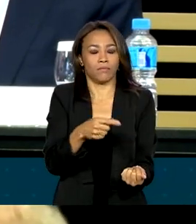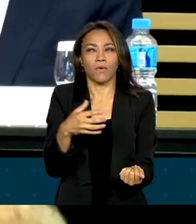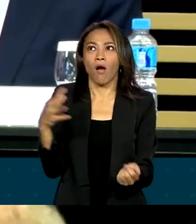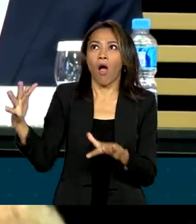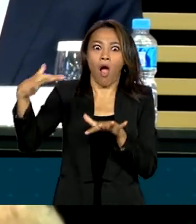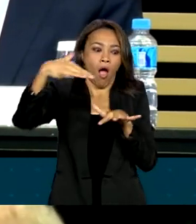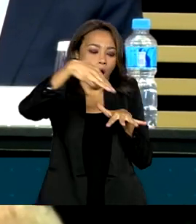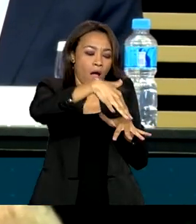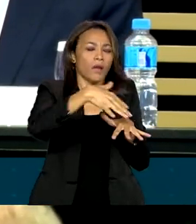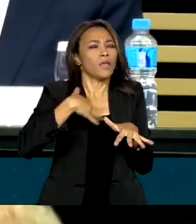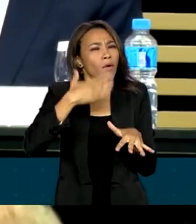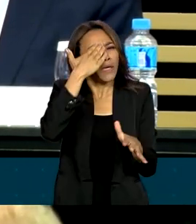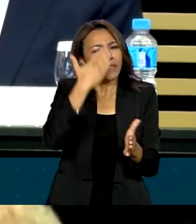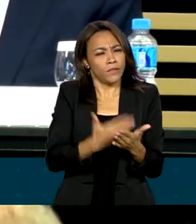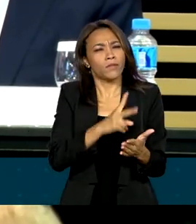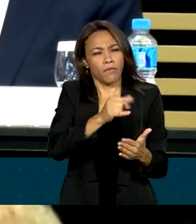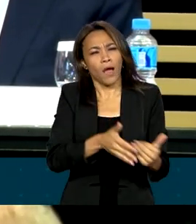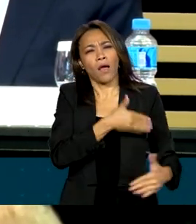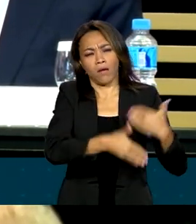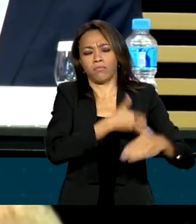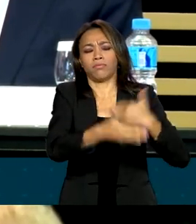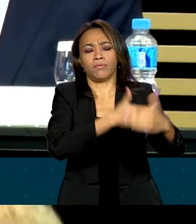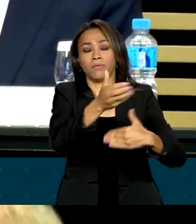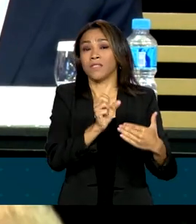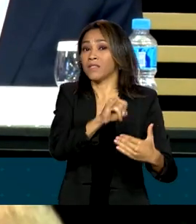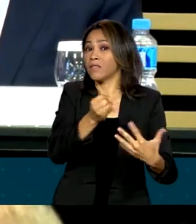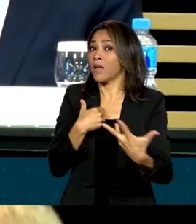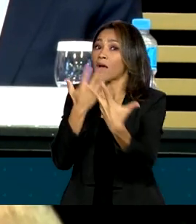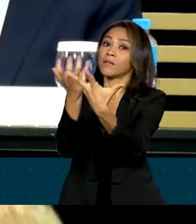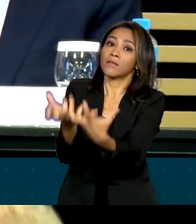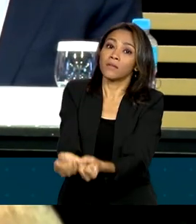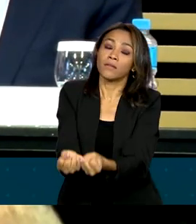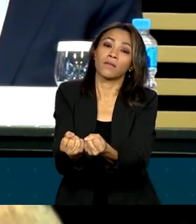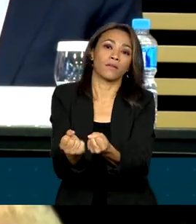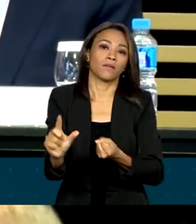será crescente se nós acertarmos o passo